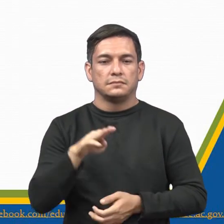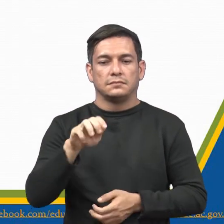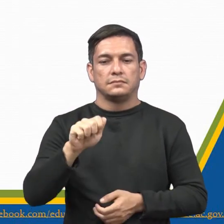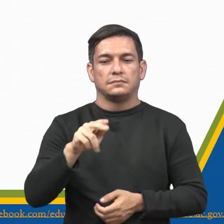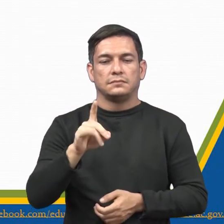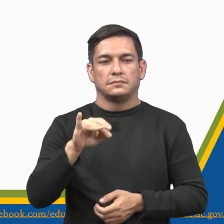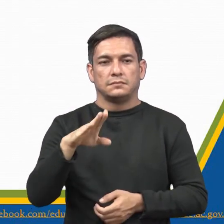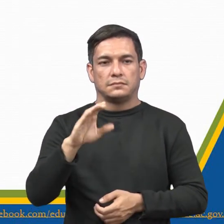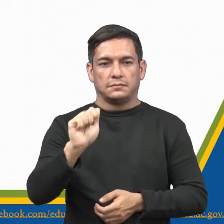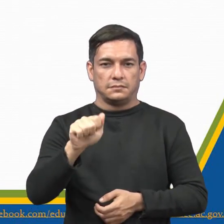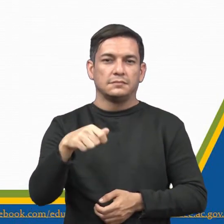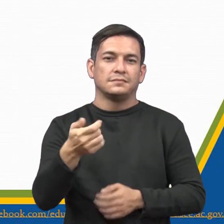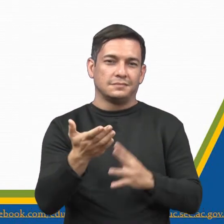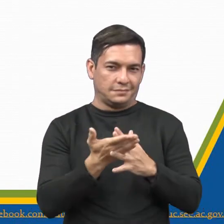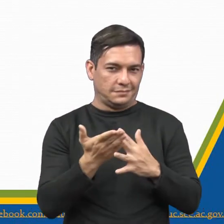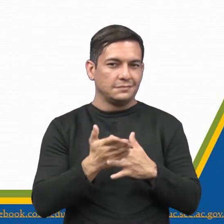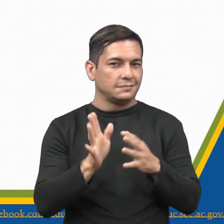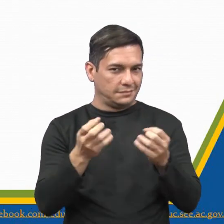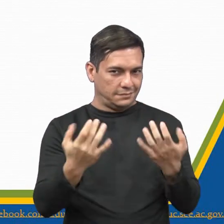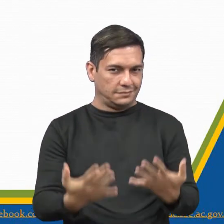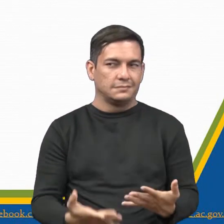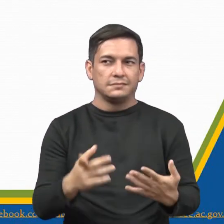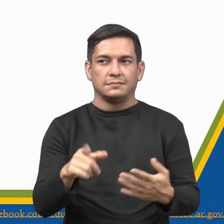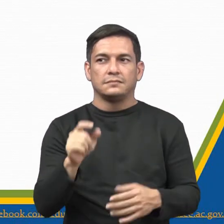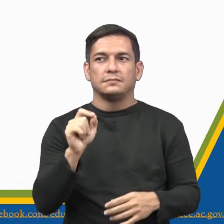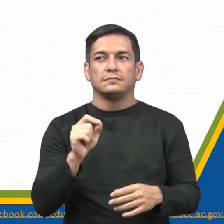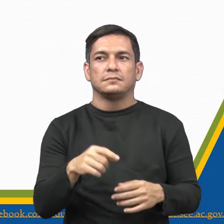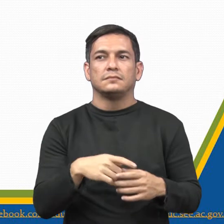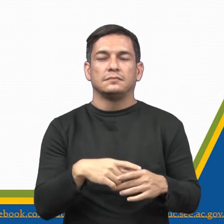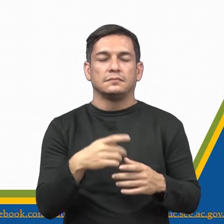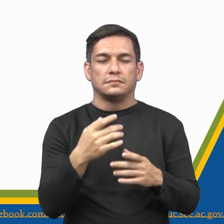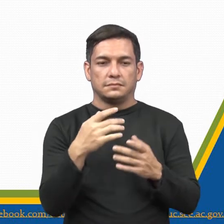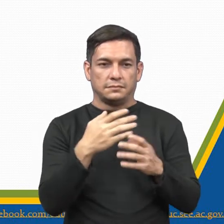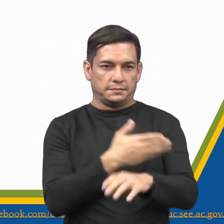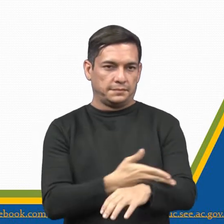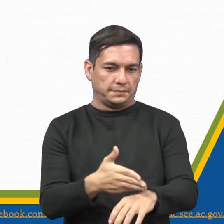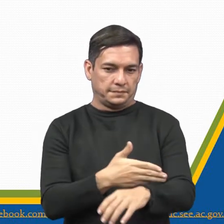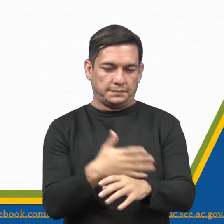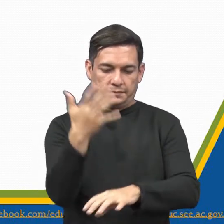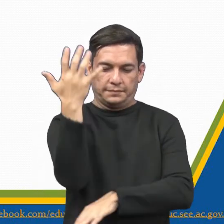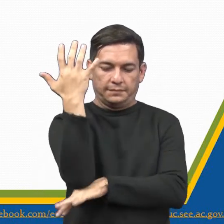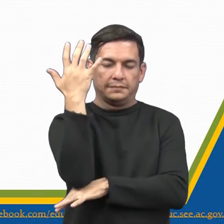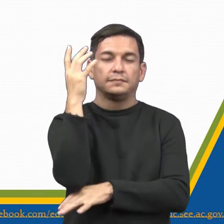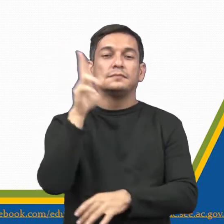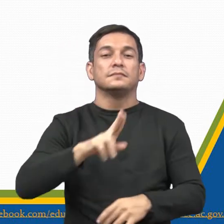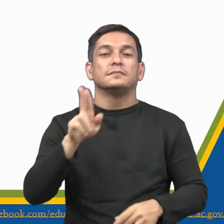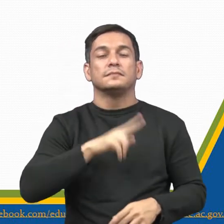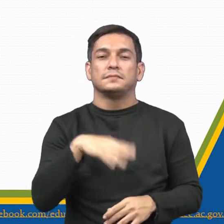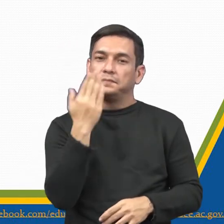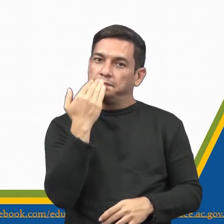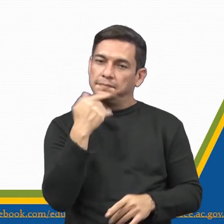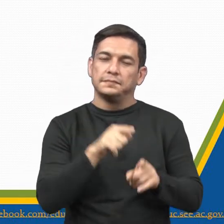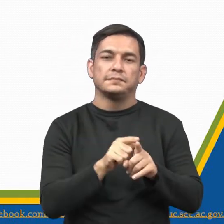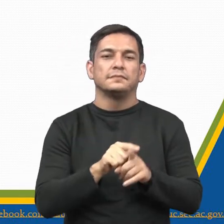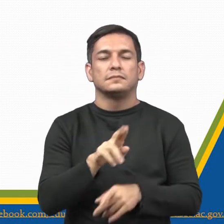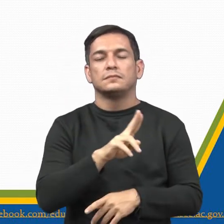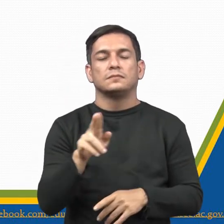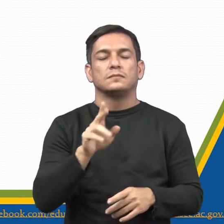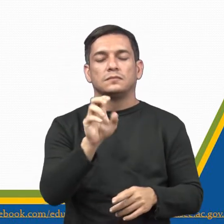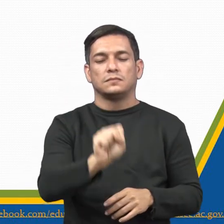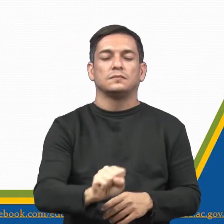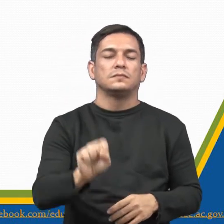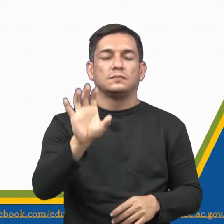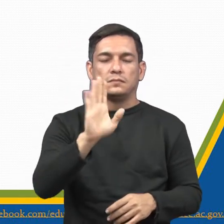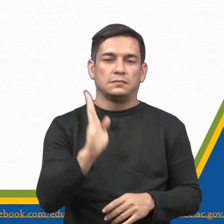A mandioca, que até já expliquei, é uma raiz branca utilizada para culinária. Ela recebe esse nome na região sul